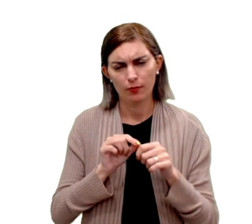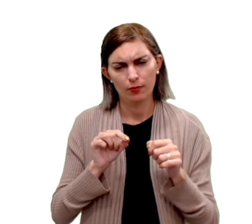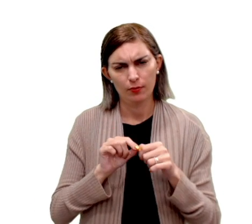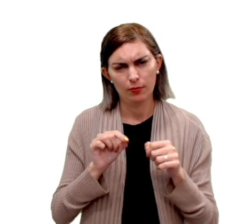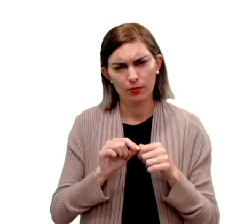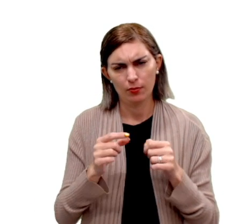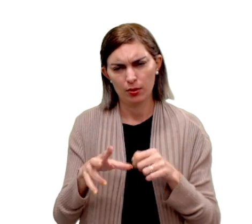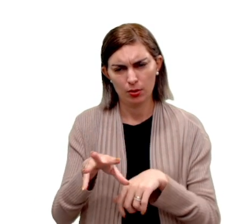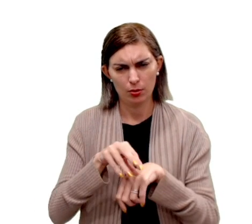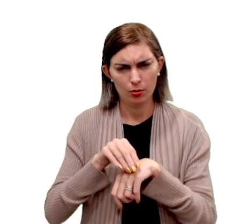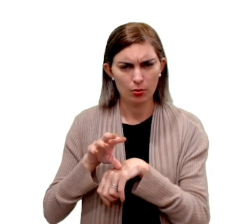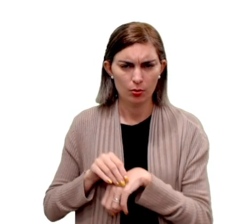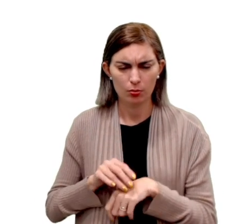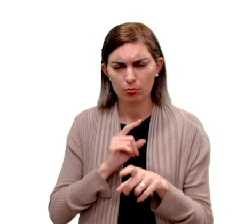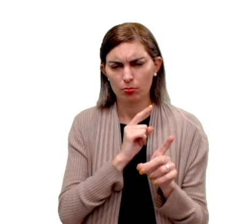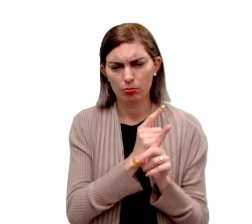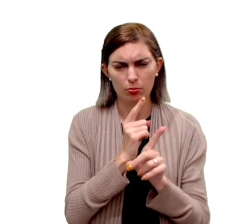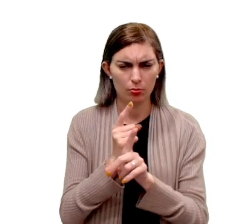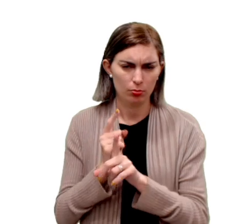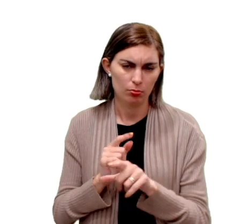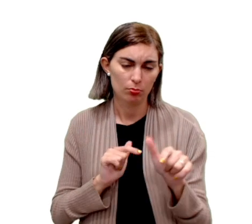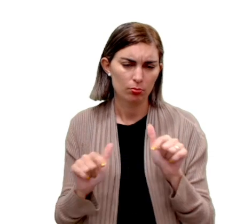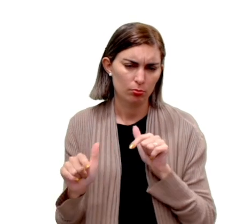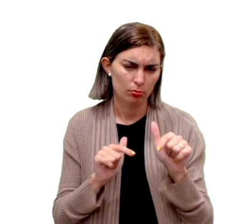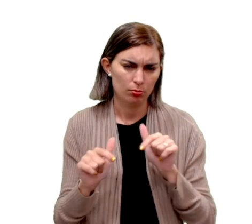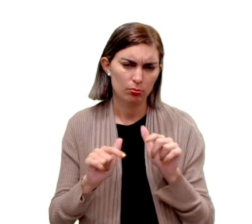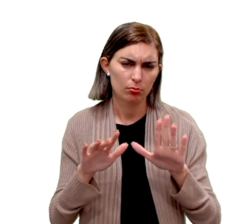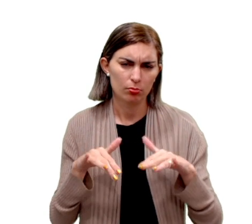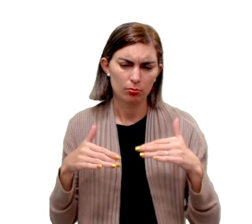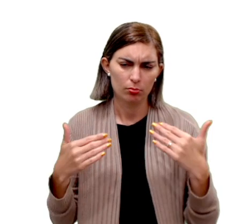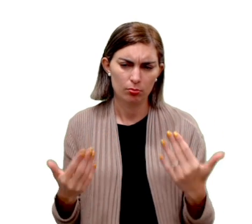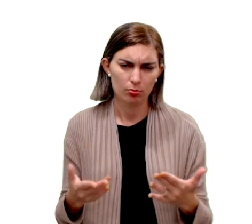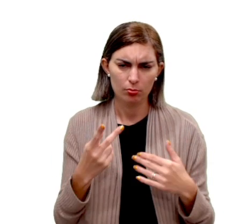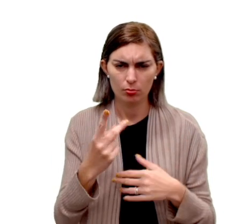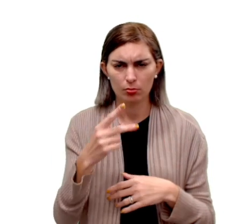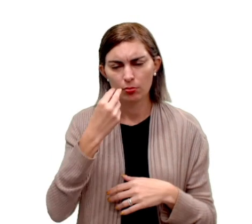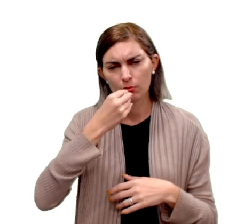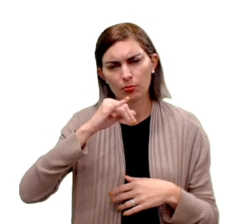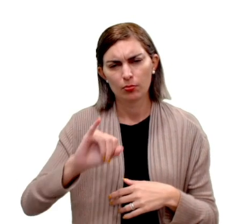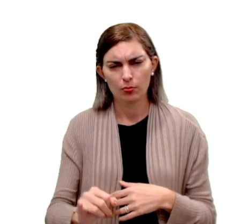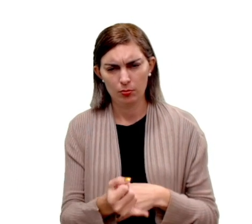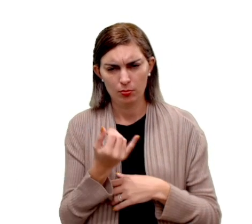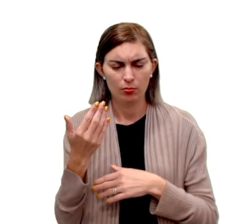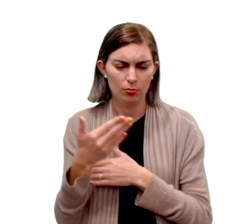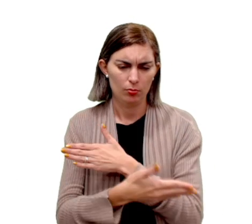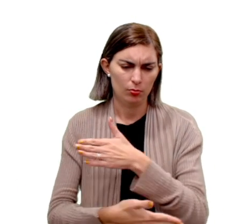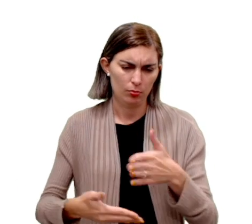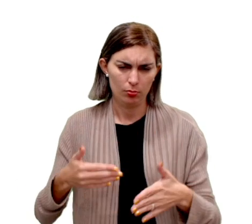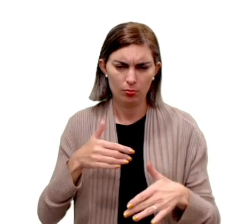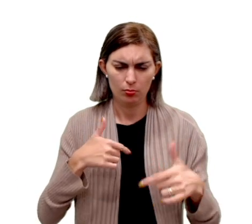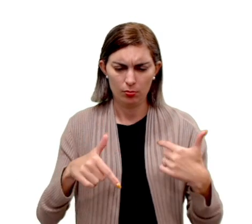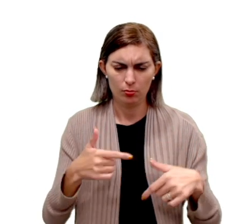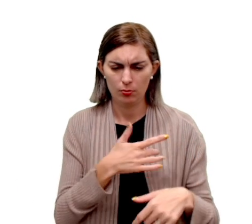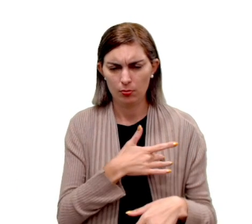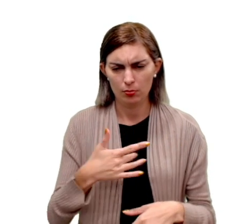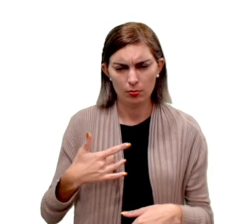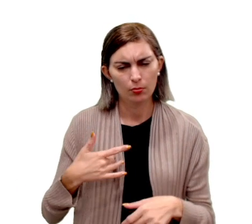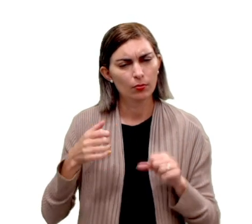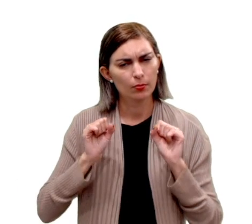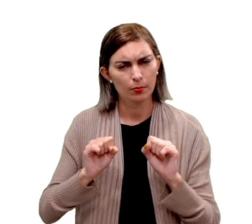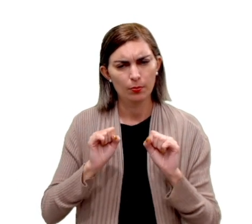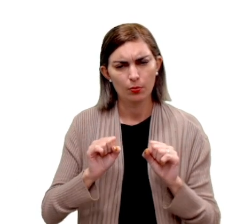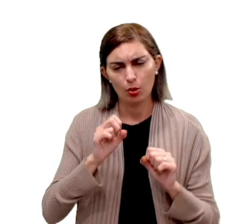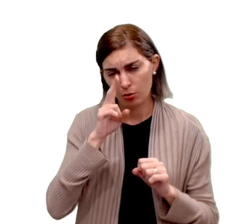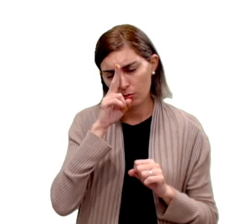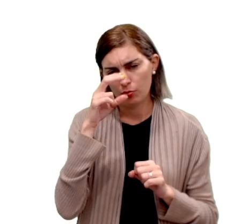determinado resgate, para identificar aquele trabalhador. Então, essa oportunidade do acesso ao serviço de saúde também pode